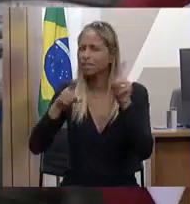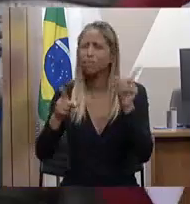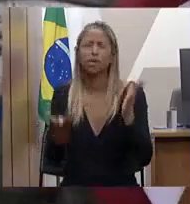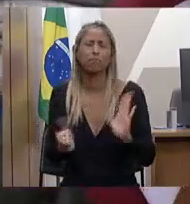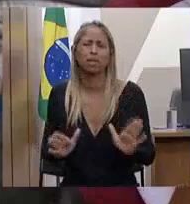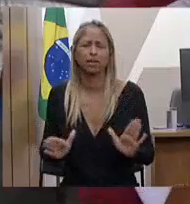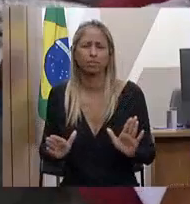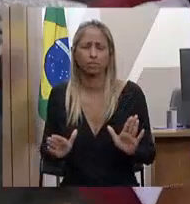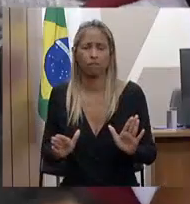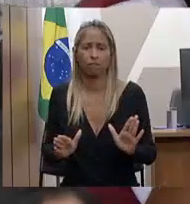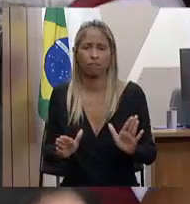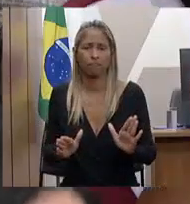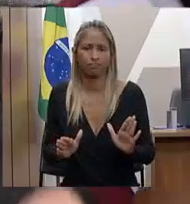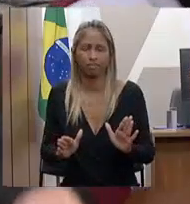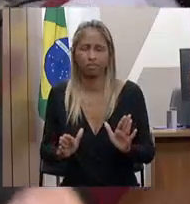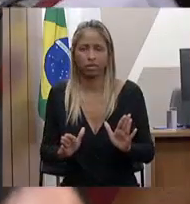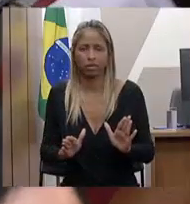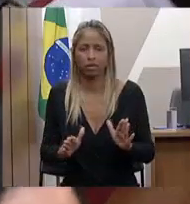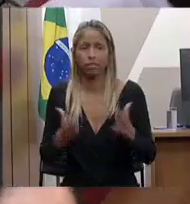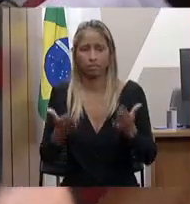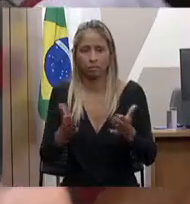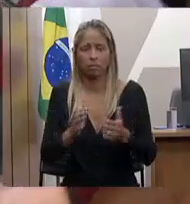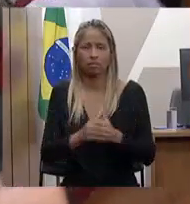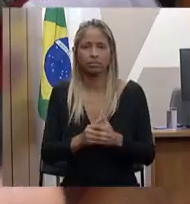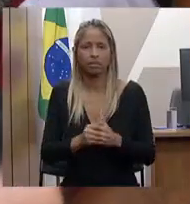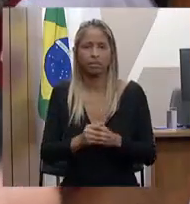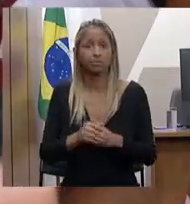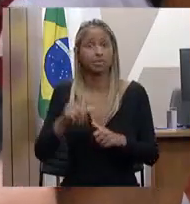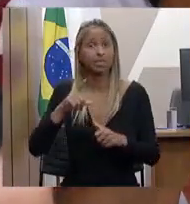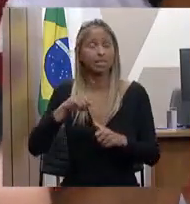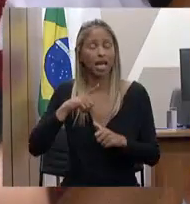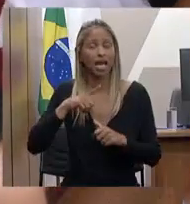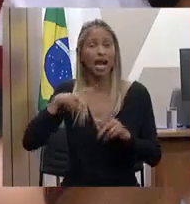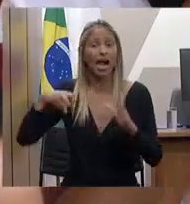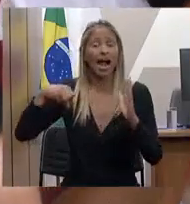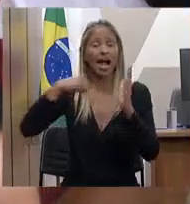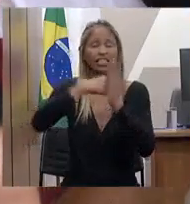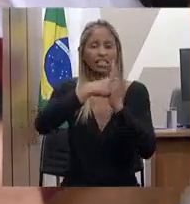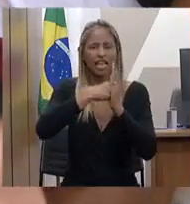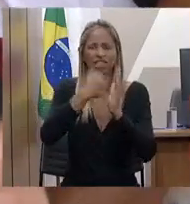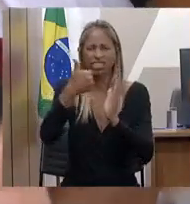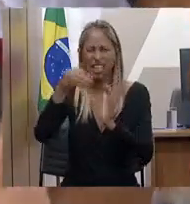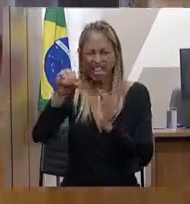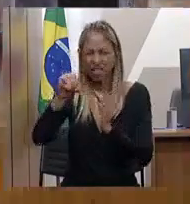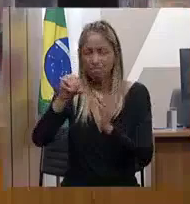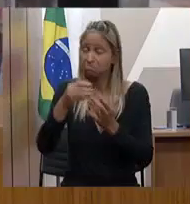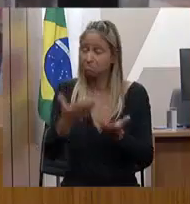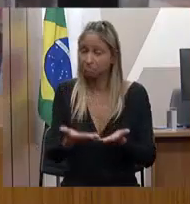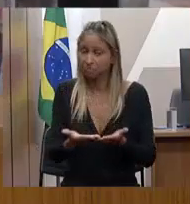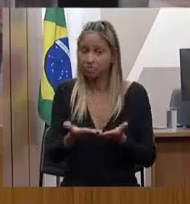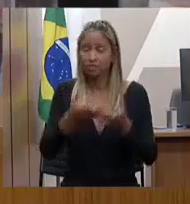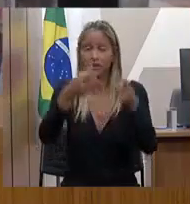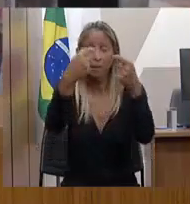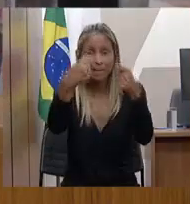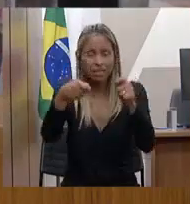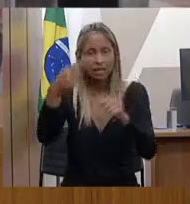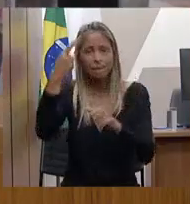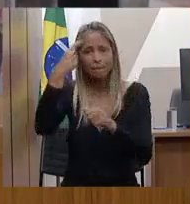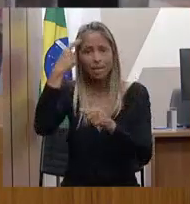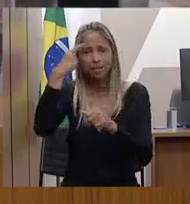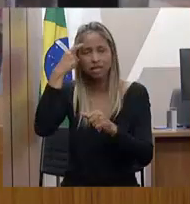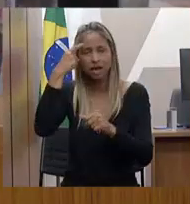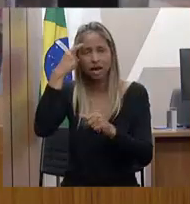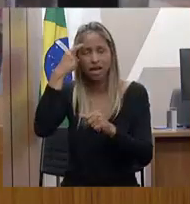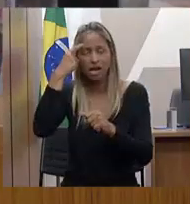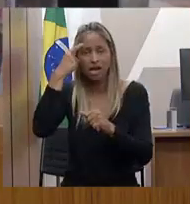e seja questionado E aí tem nove acidente nunca vai ter o décimo acidente a gente precisa pensar nessa